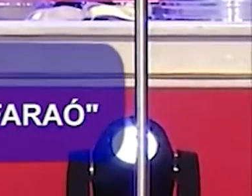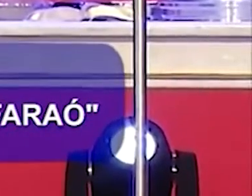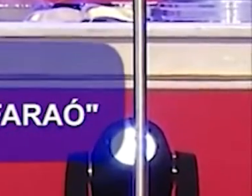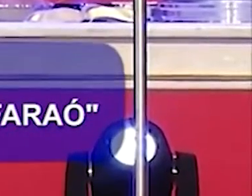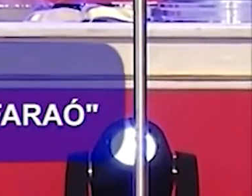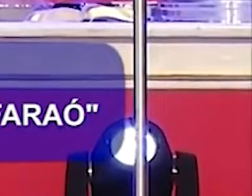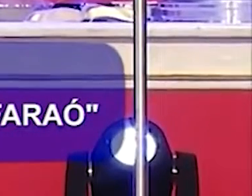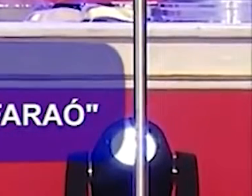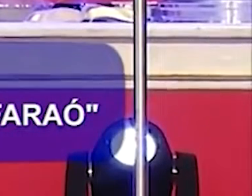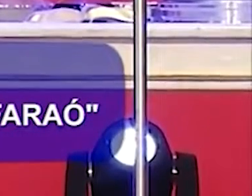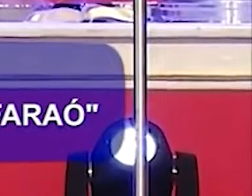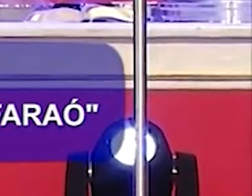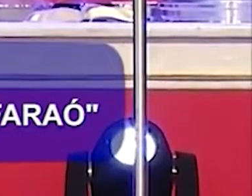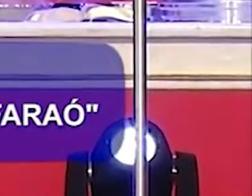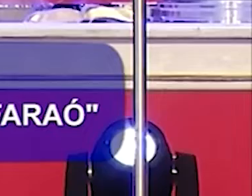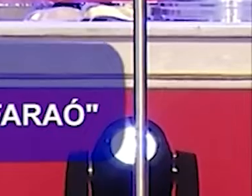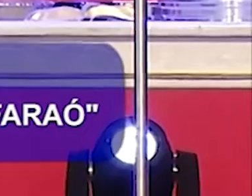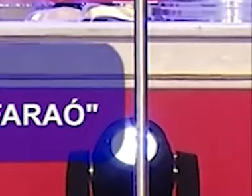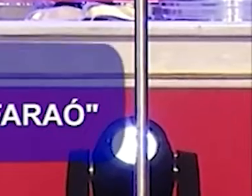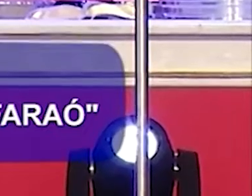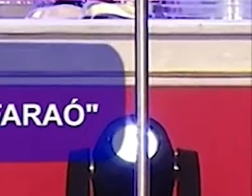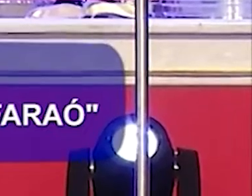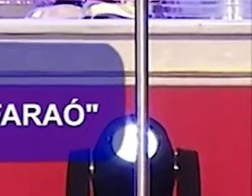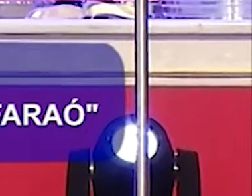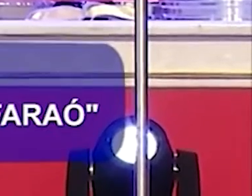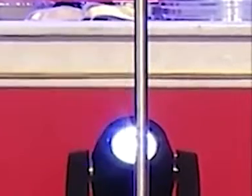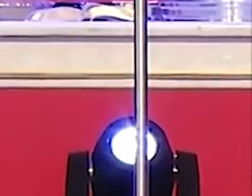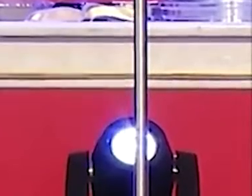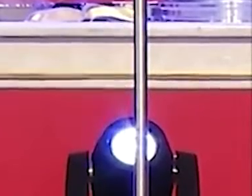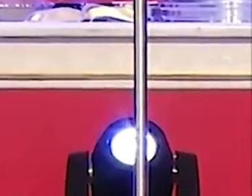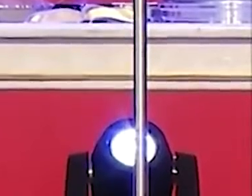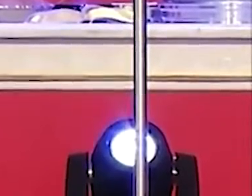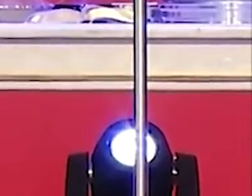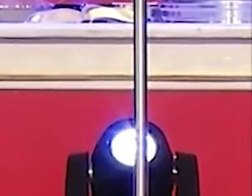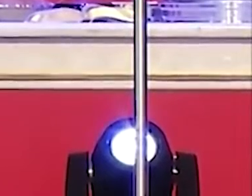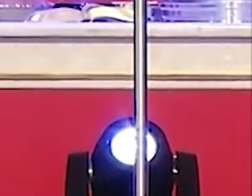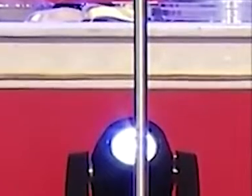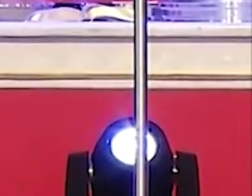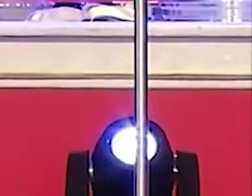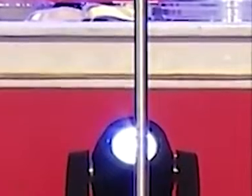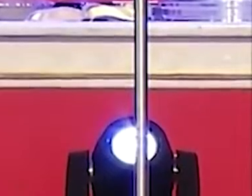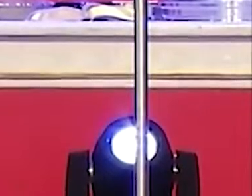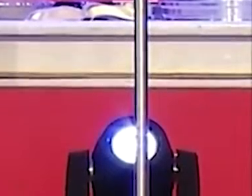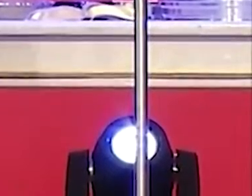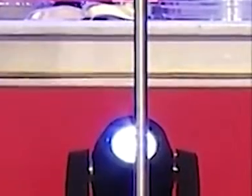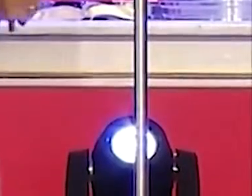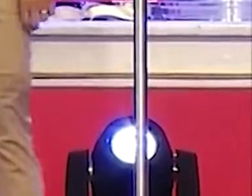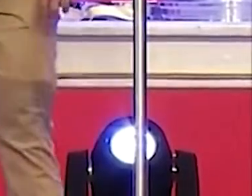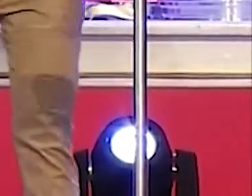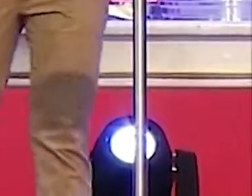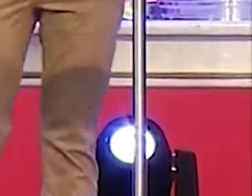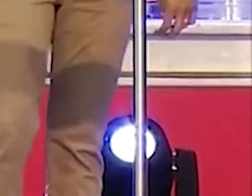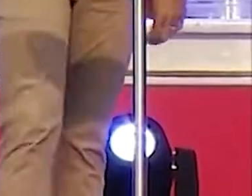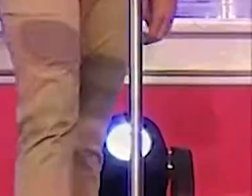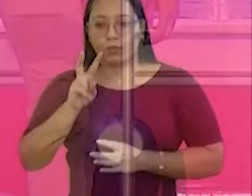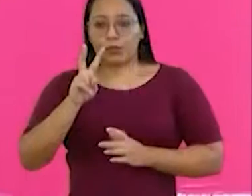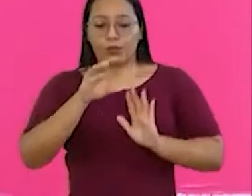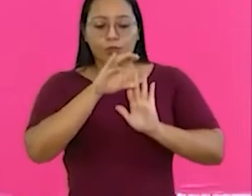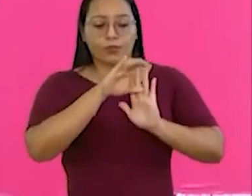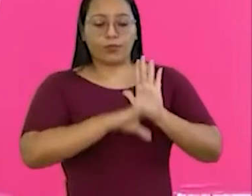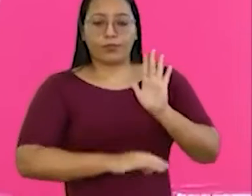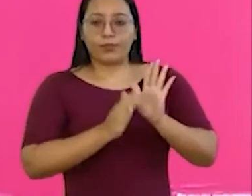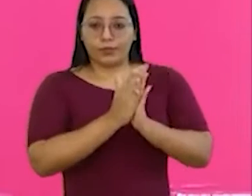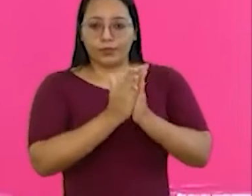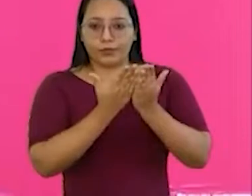vamos conhecer no capítulo 3 o chamado. Moisés volta do Egito, é chamado, e ele começa a confrontar Faraó.